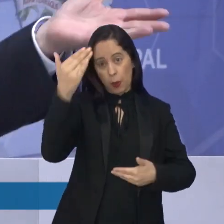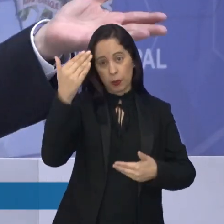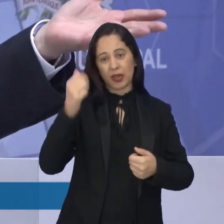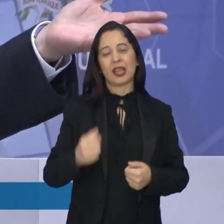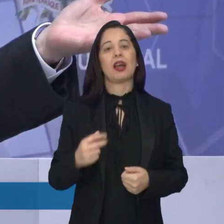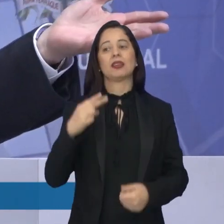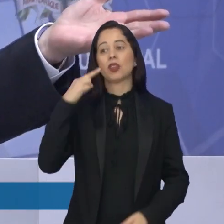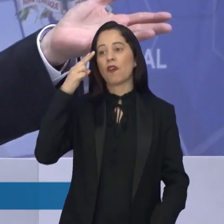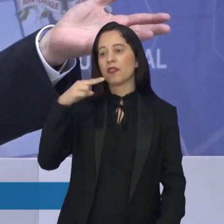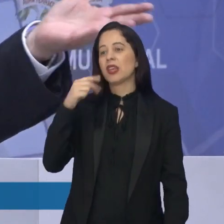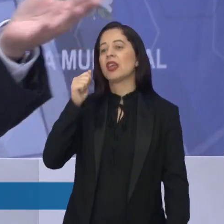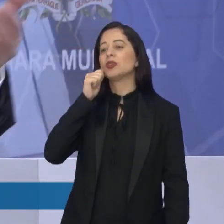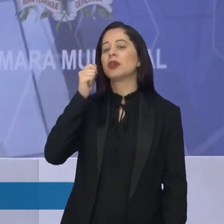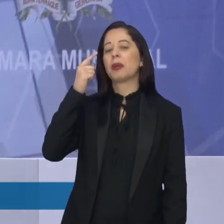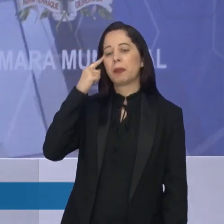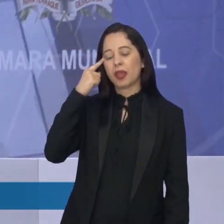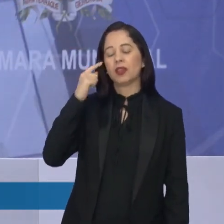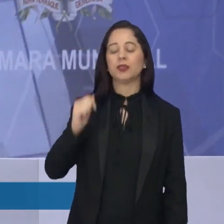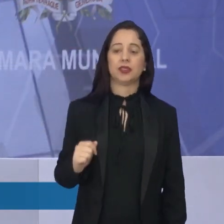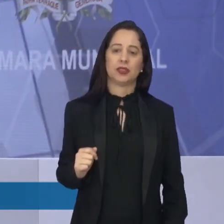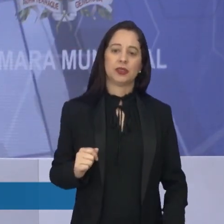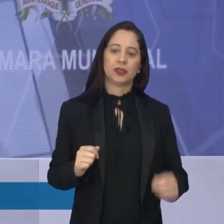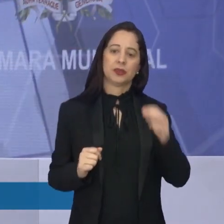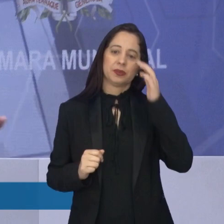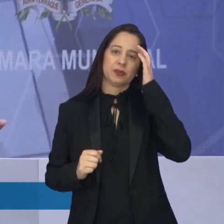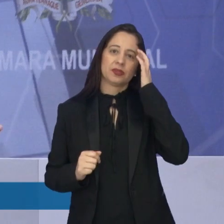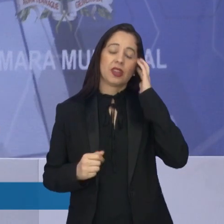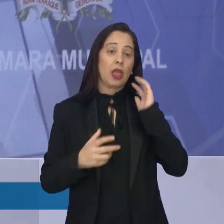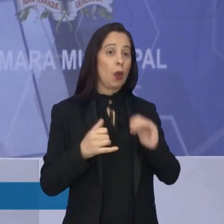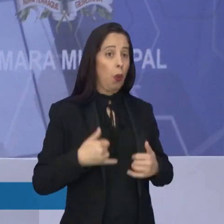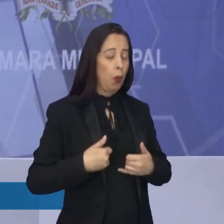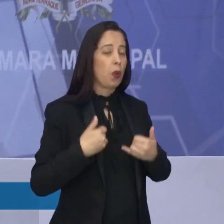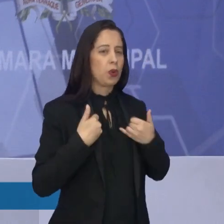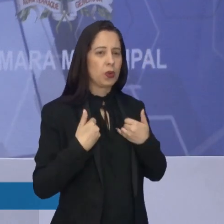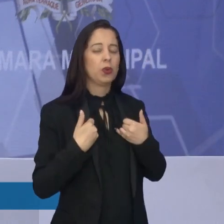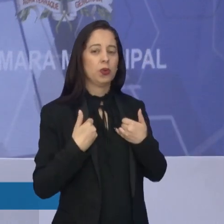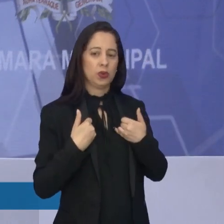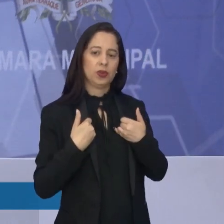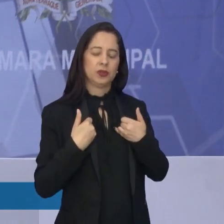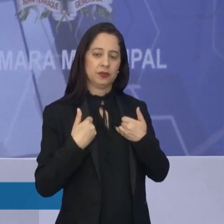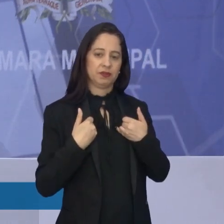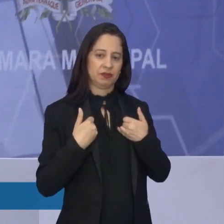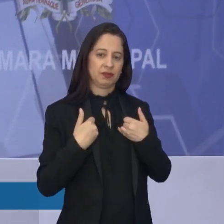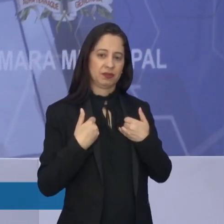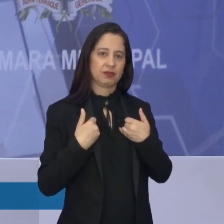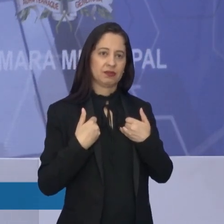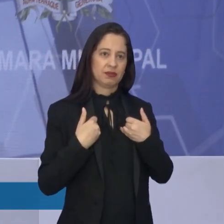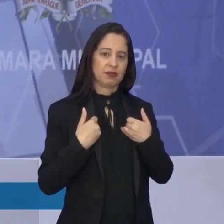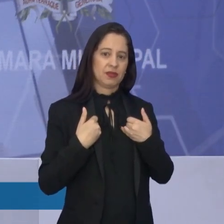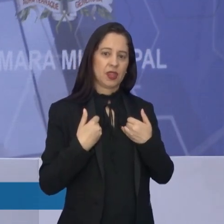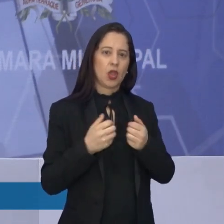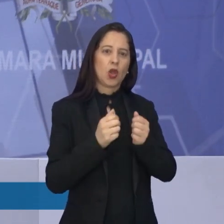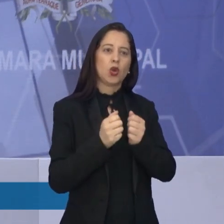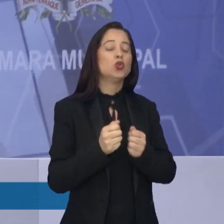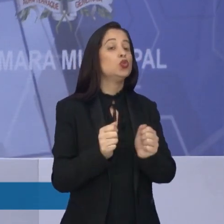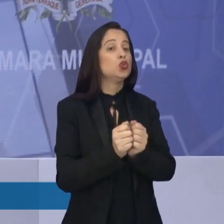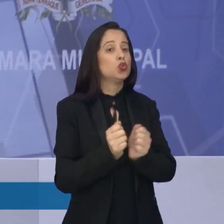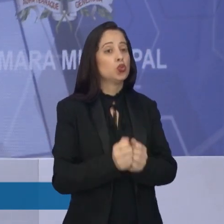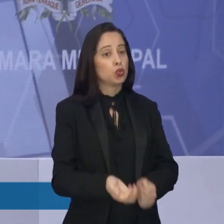à vereadora Amélia, claro, e queria dizer, Amélia, que eu tenho orgulho de compartilhar com você, com o Carlinhos,